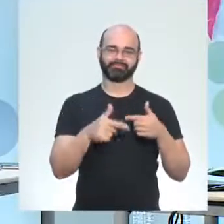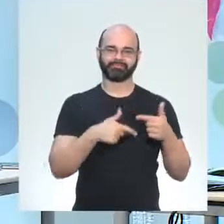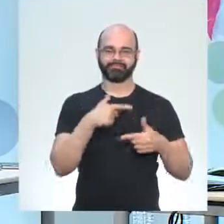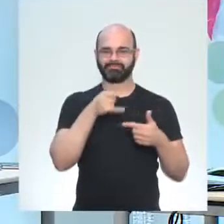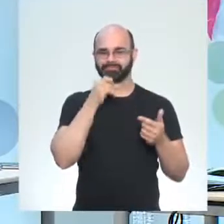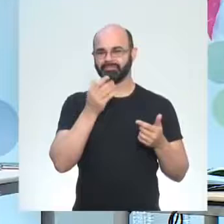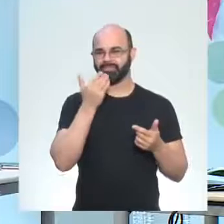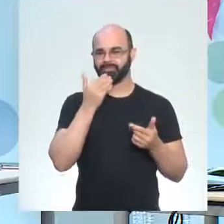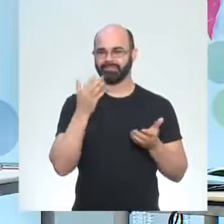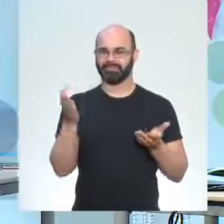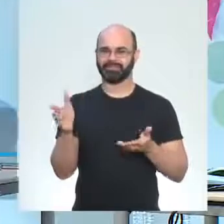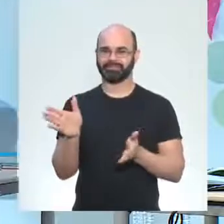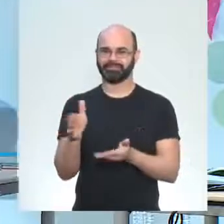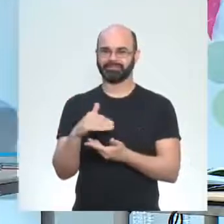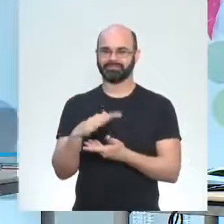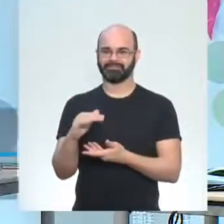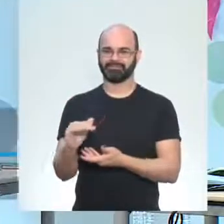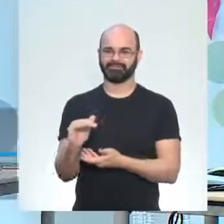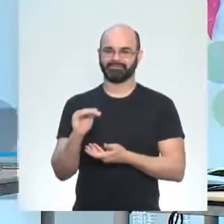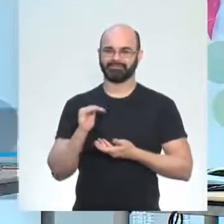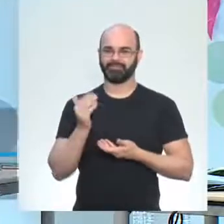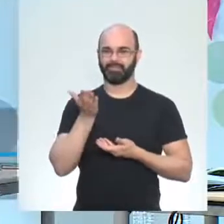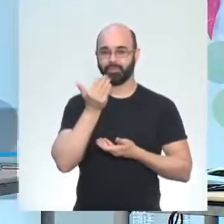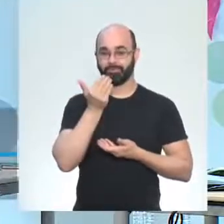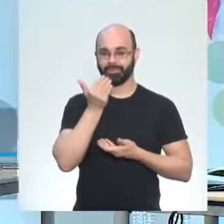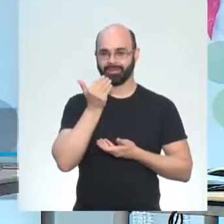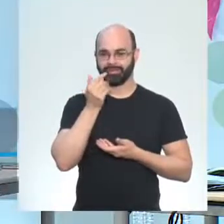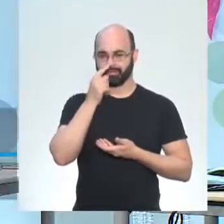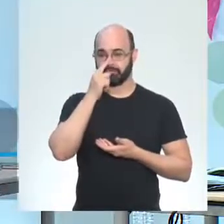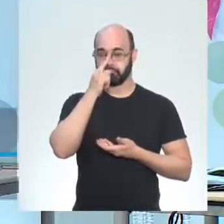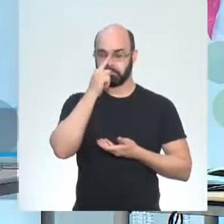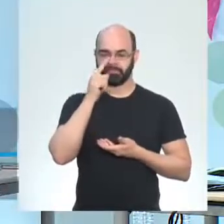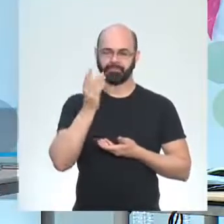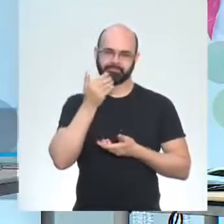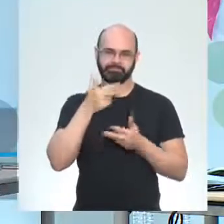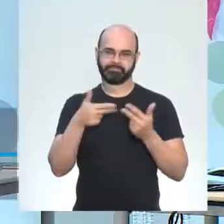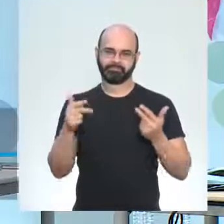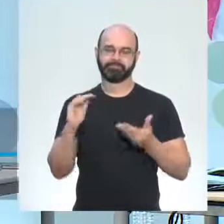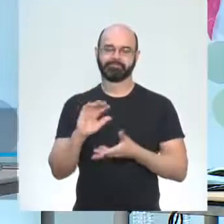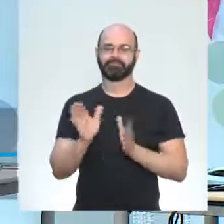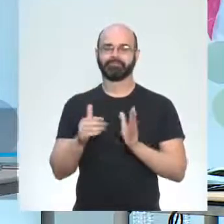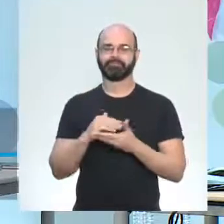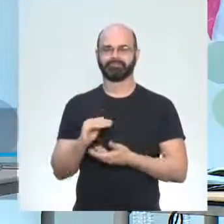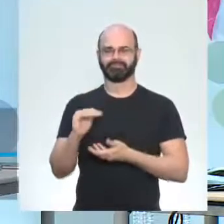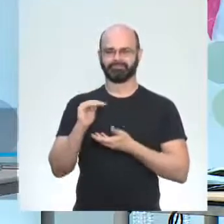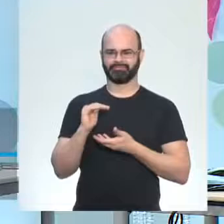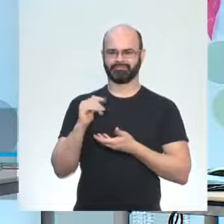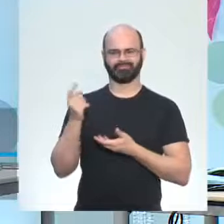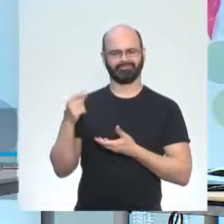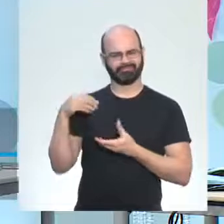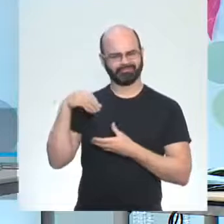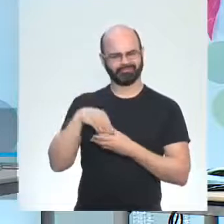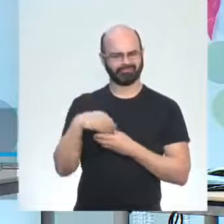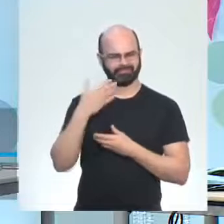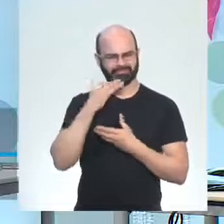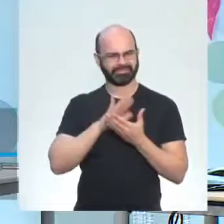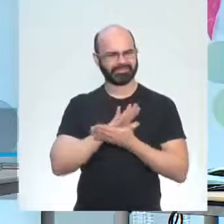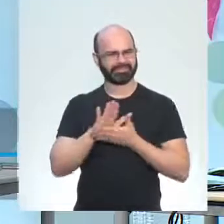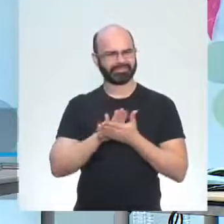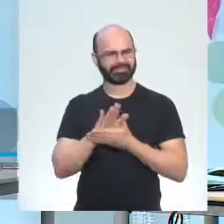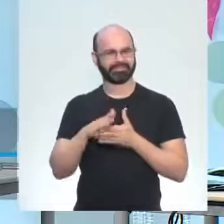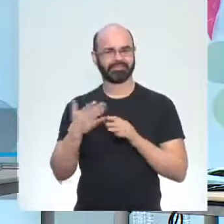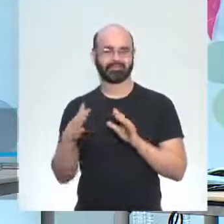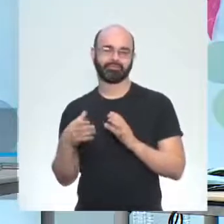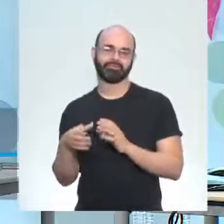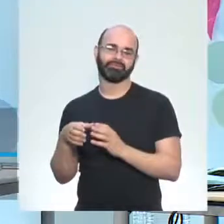comida e vem aquelas caixinhas de comida, né, Jonas? A gente fala bastante de comida, né? A caixinha é pequenininha, você fala assim, não vem quase nada de comida. Quando você vira aquilo